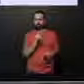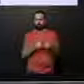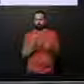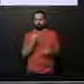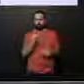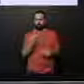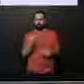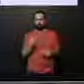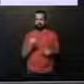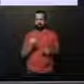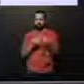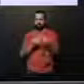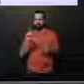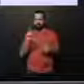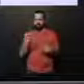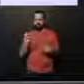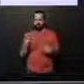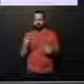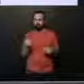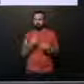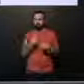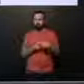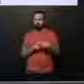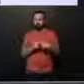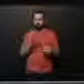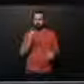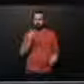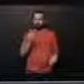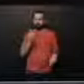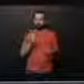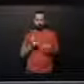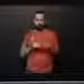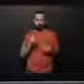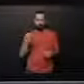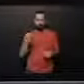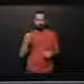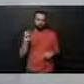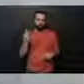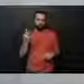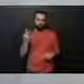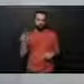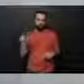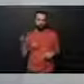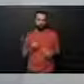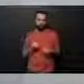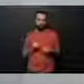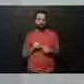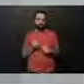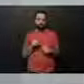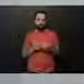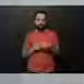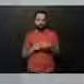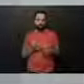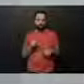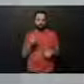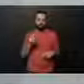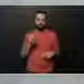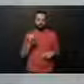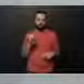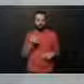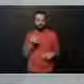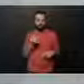1, igual a 256 também. Próxima atividade, lá na página